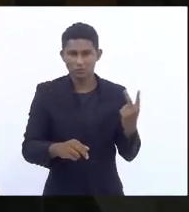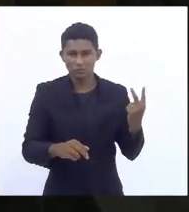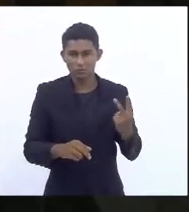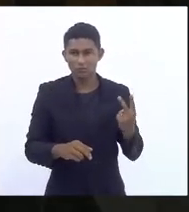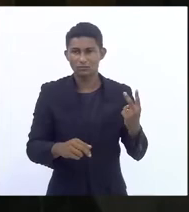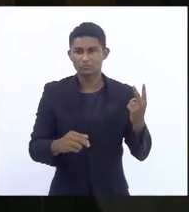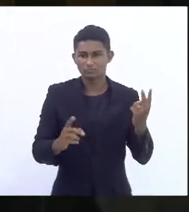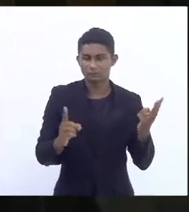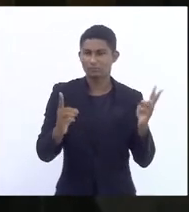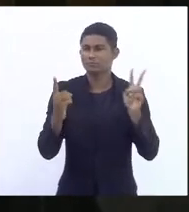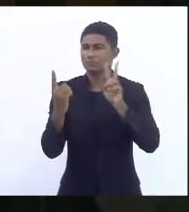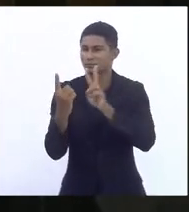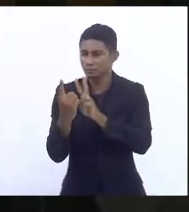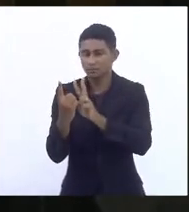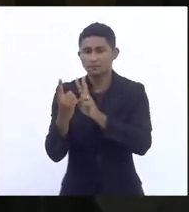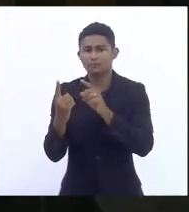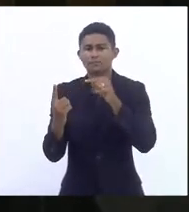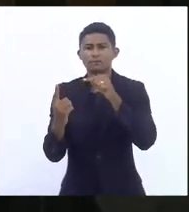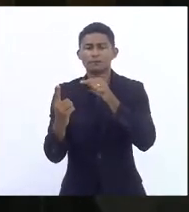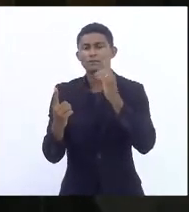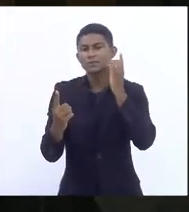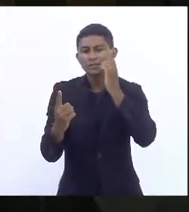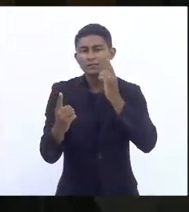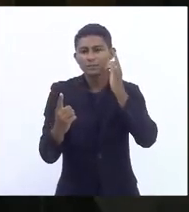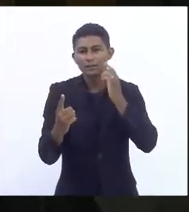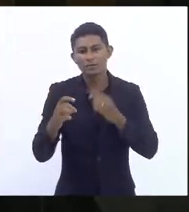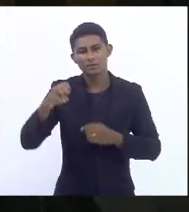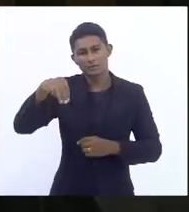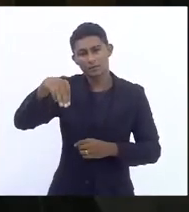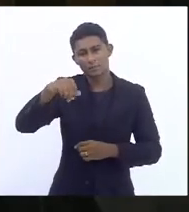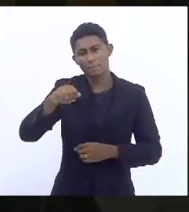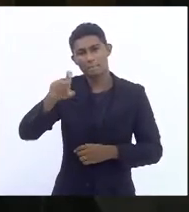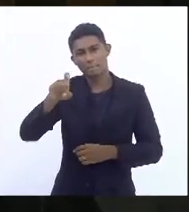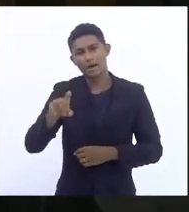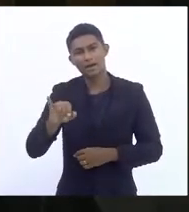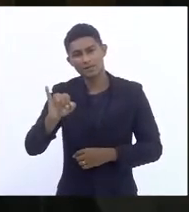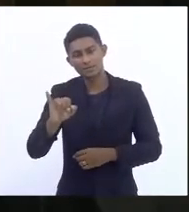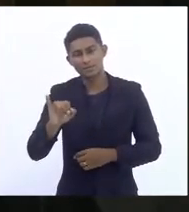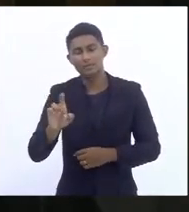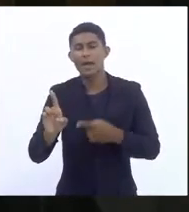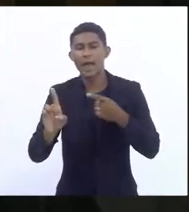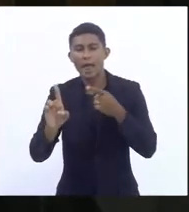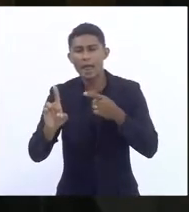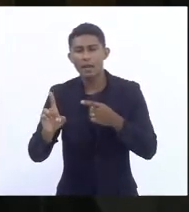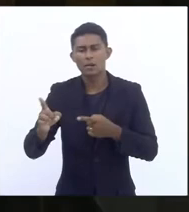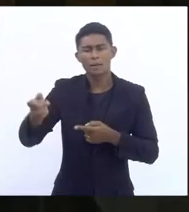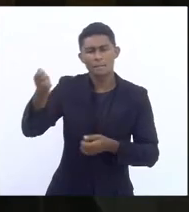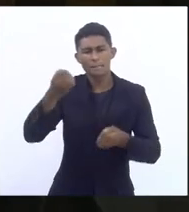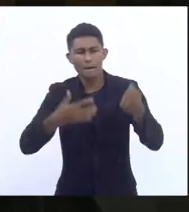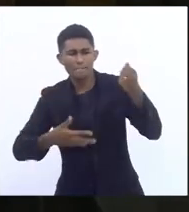deputado e secretário Maxi Lemos, e um dos pontos foi a tragédia de Petrópolis e o que